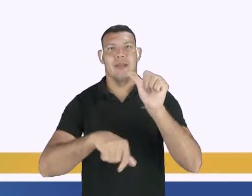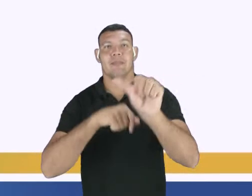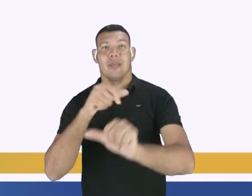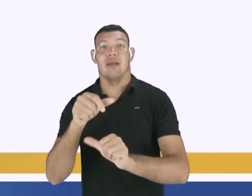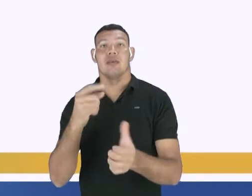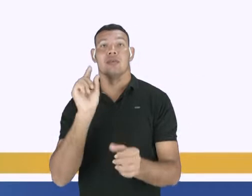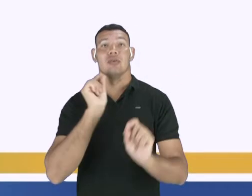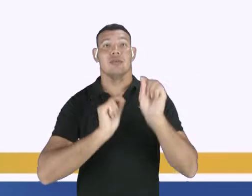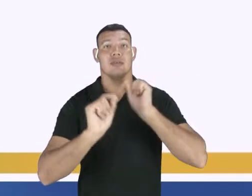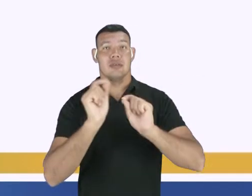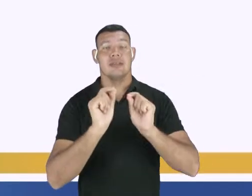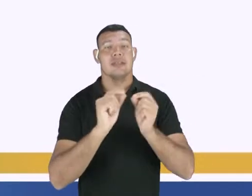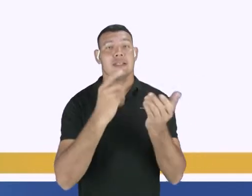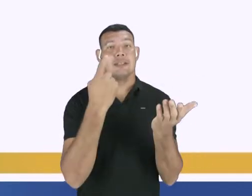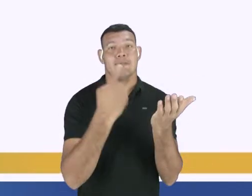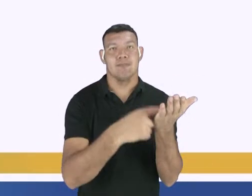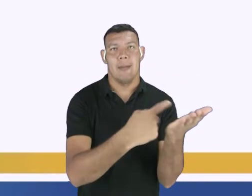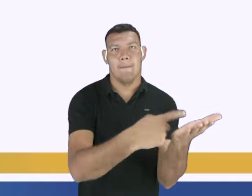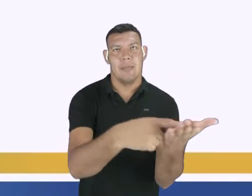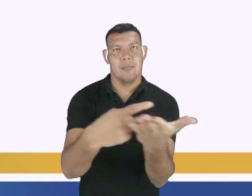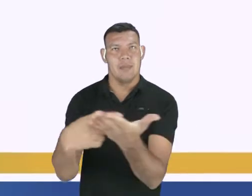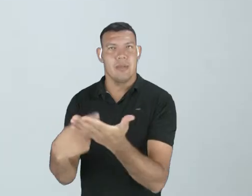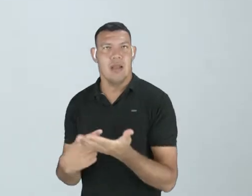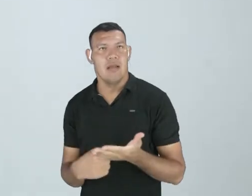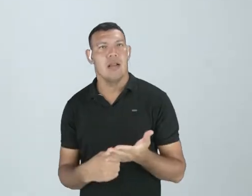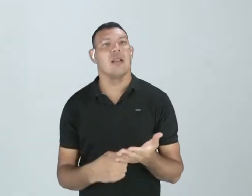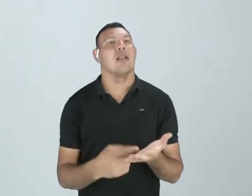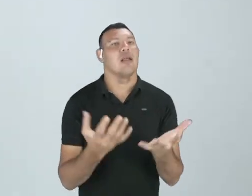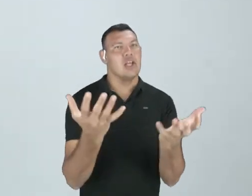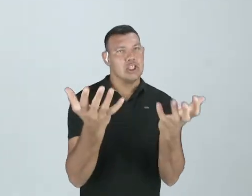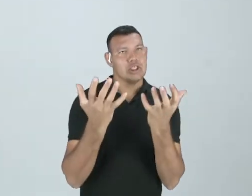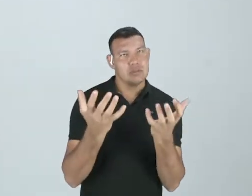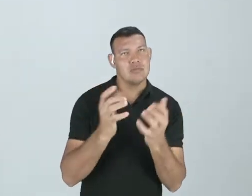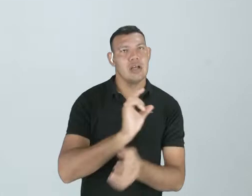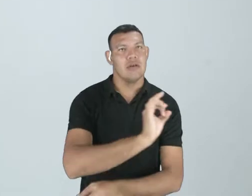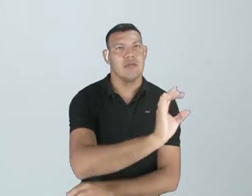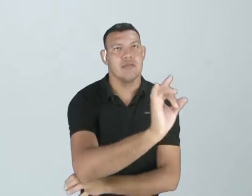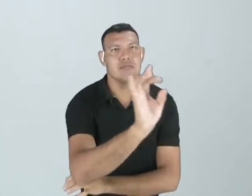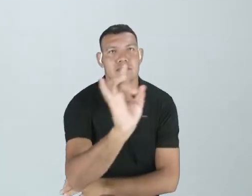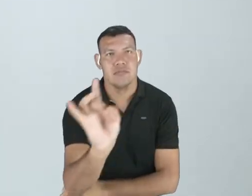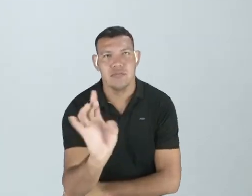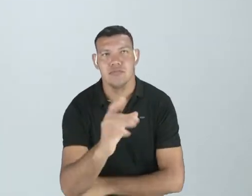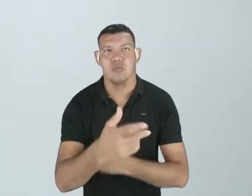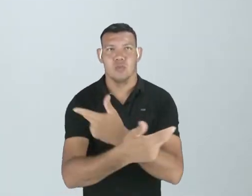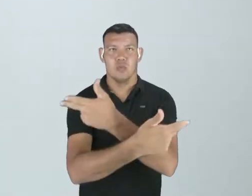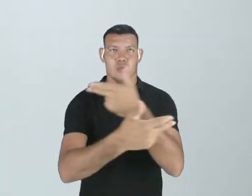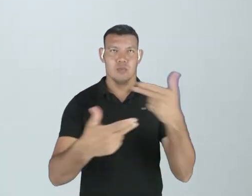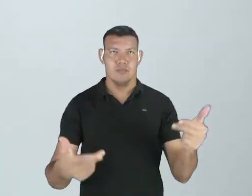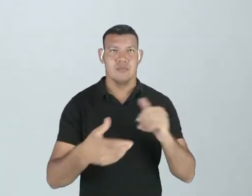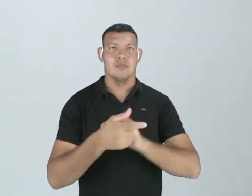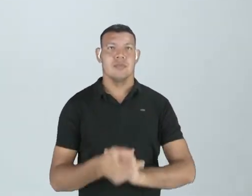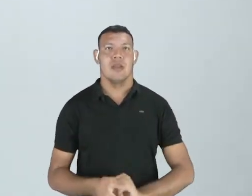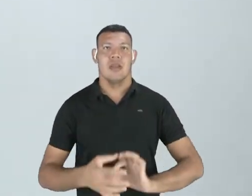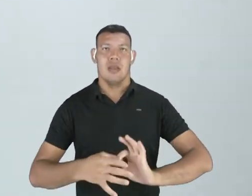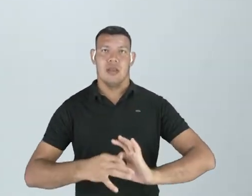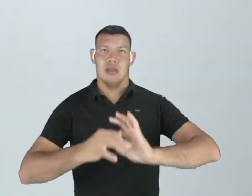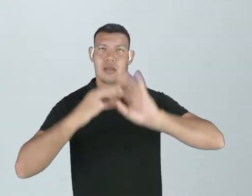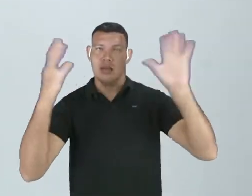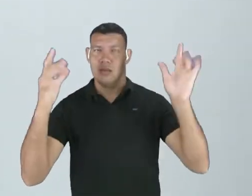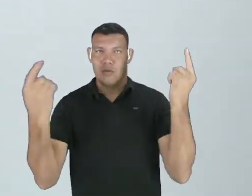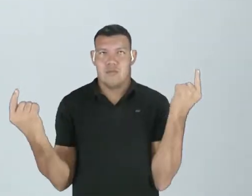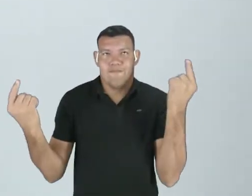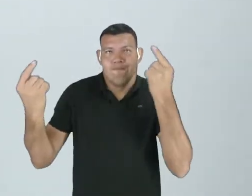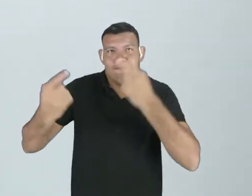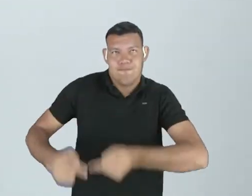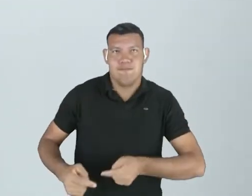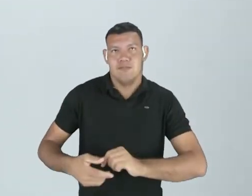que consolidaram o poder político da burguesia. Então vai ser muito importante porque, principalmente nesse período que a